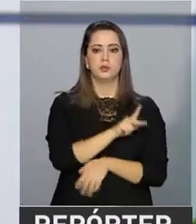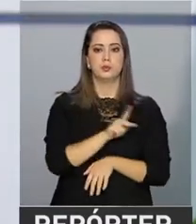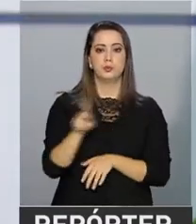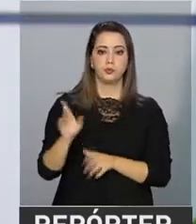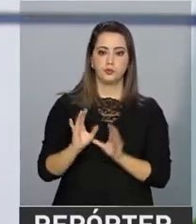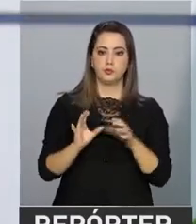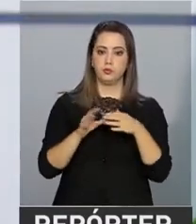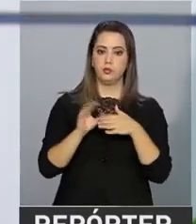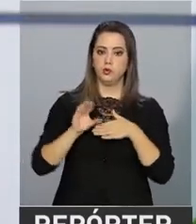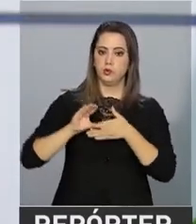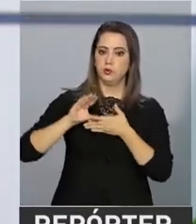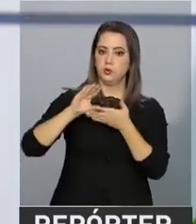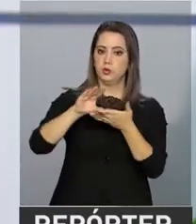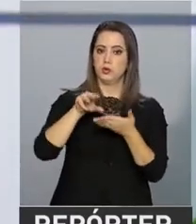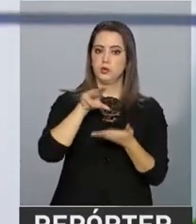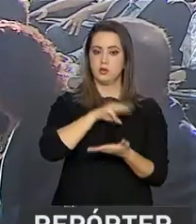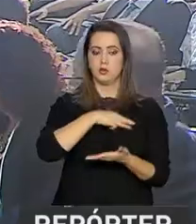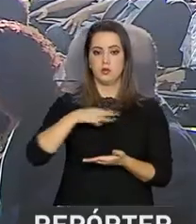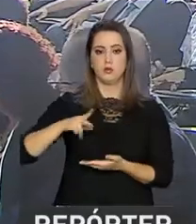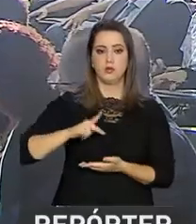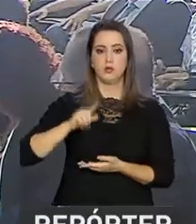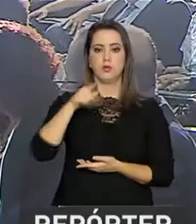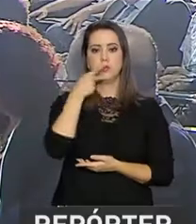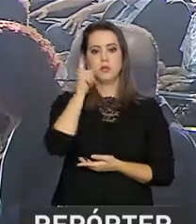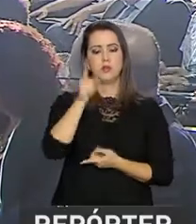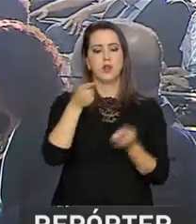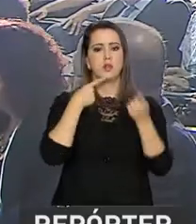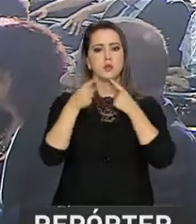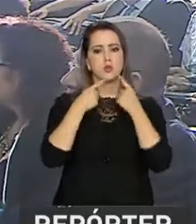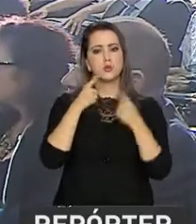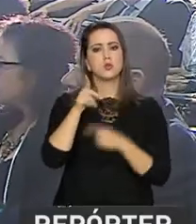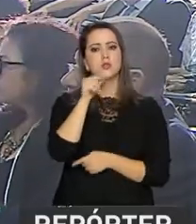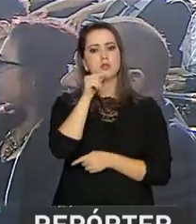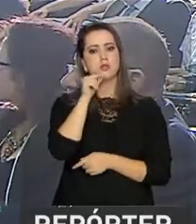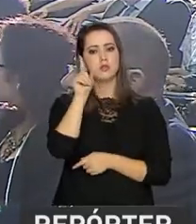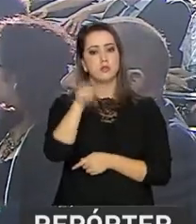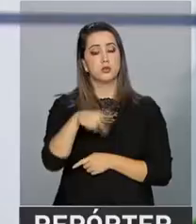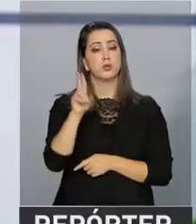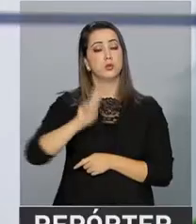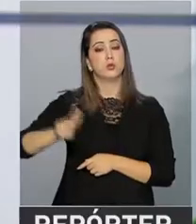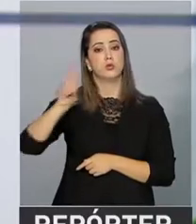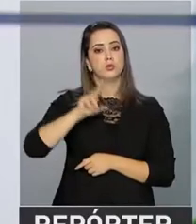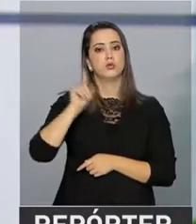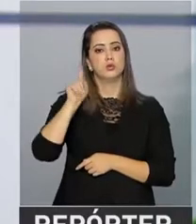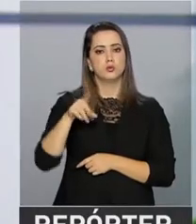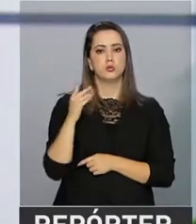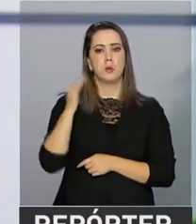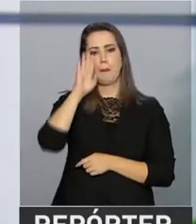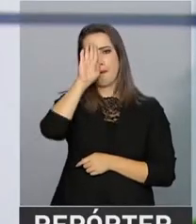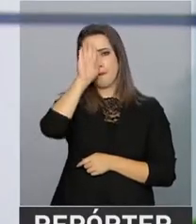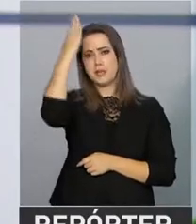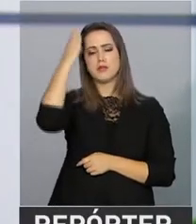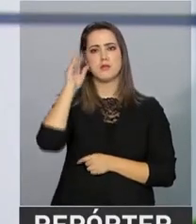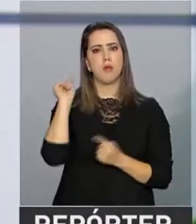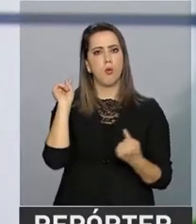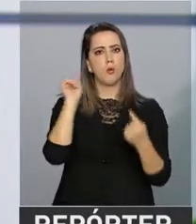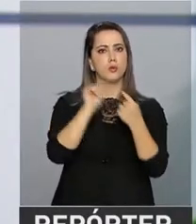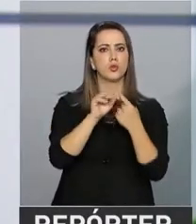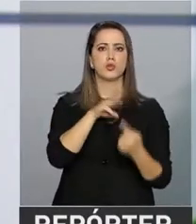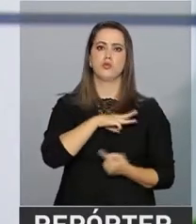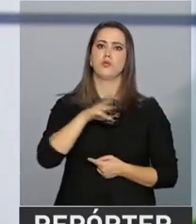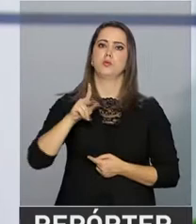do ministério público garante que o debate sobre a água e o seu uso está entre as prioridades do ministério